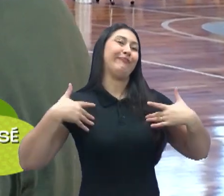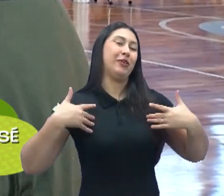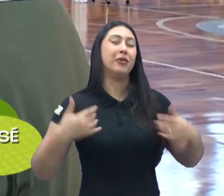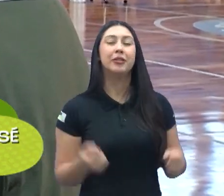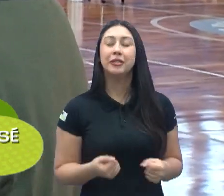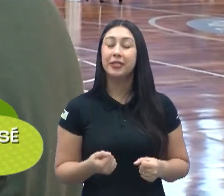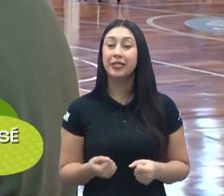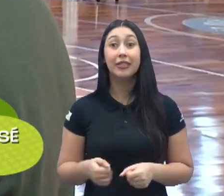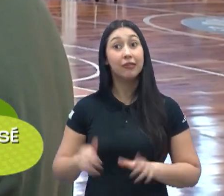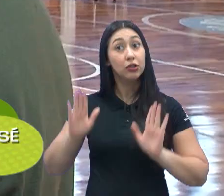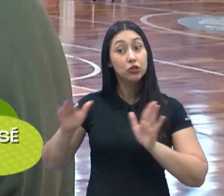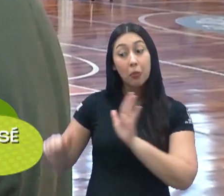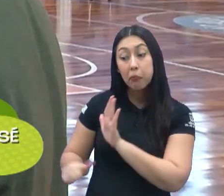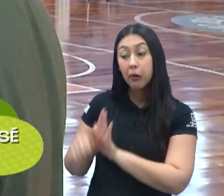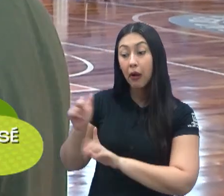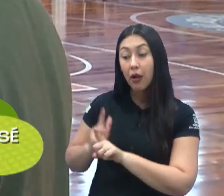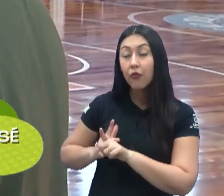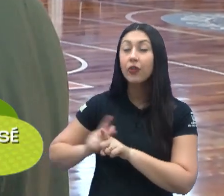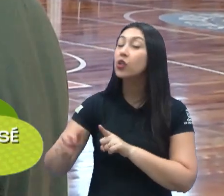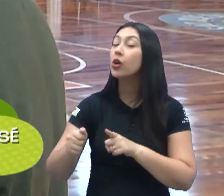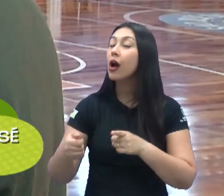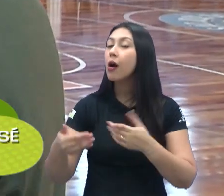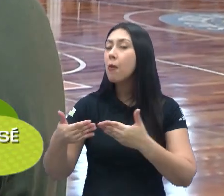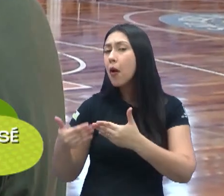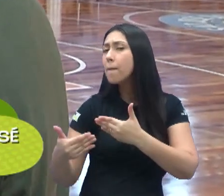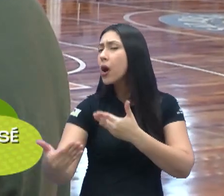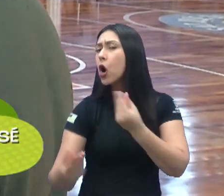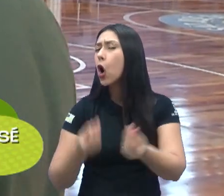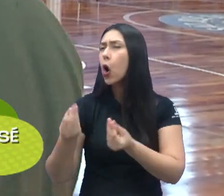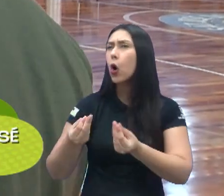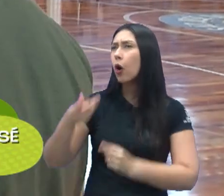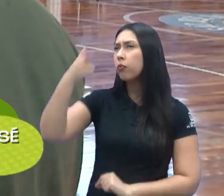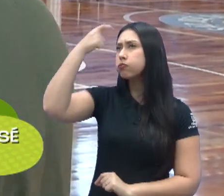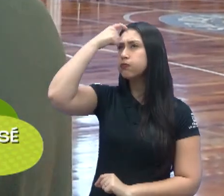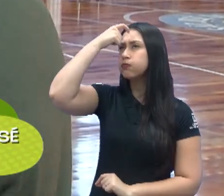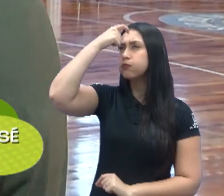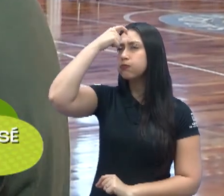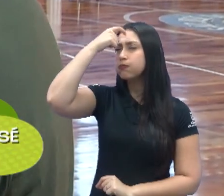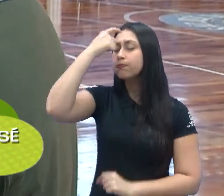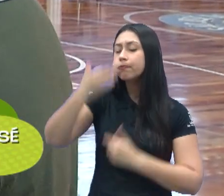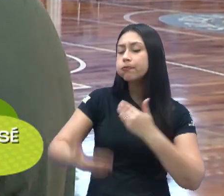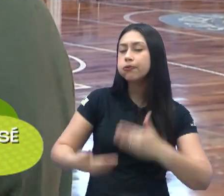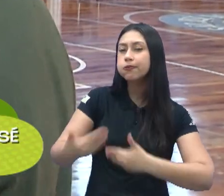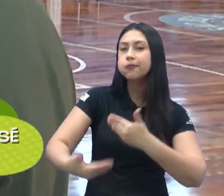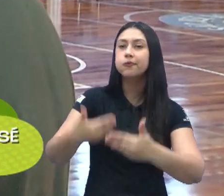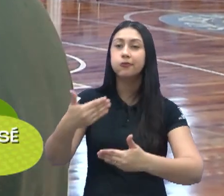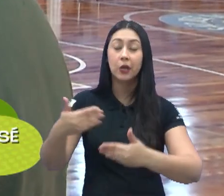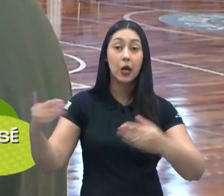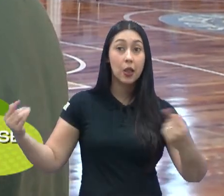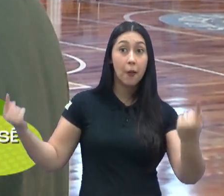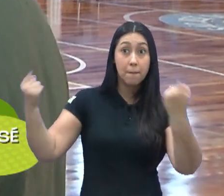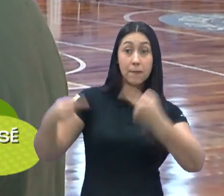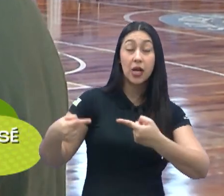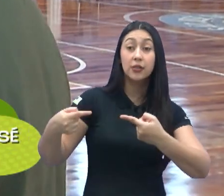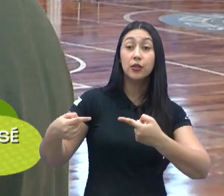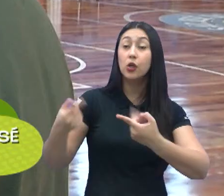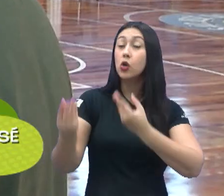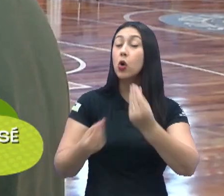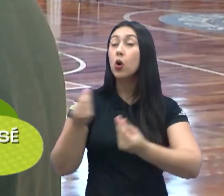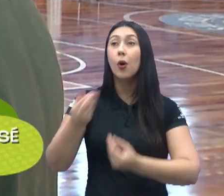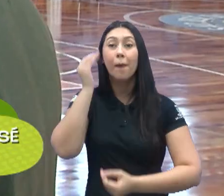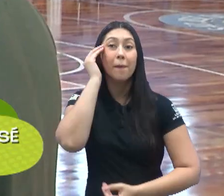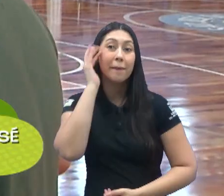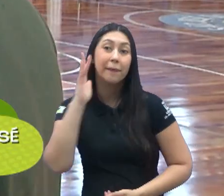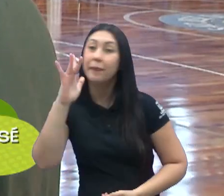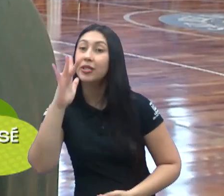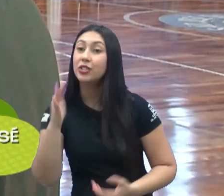depois dessa primeira vitória na Superliga, como que fica a mentalidade para o próximo jogo? Como o Flávio já disse, um novo confronto direto, né? Como que você imagina vocês entrando em